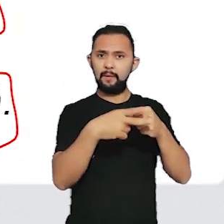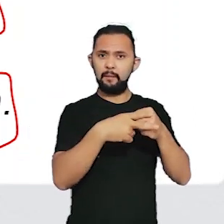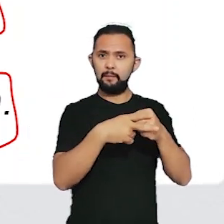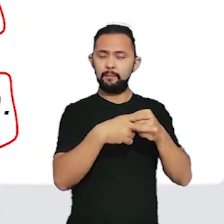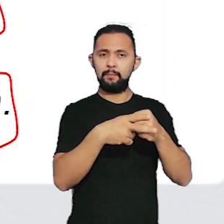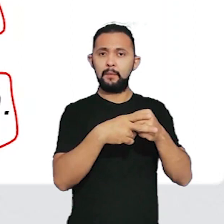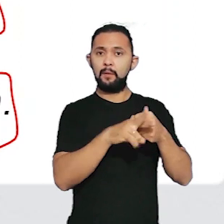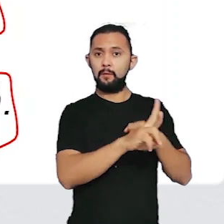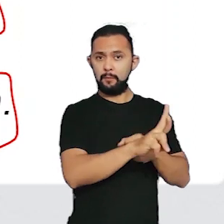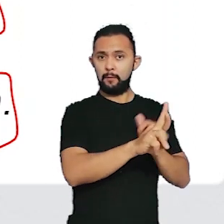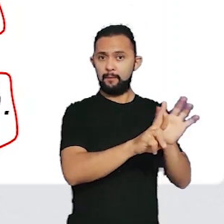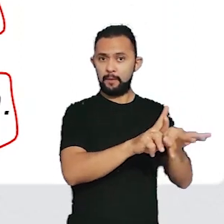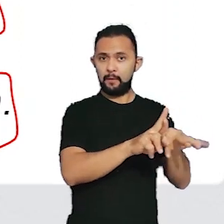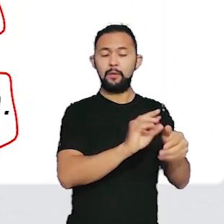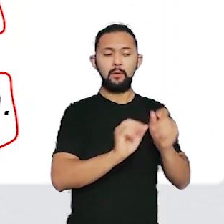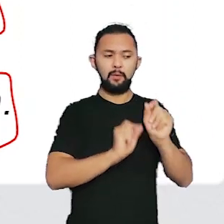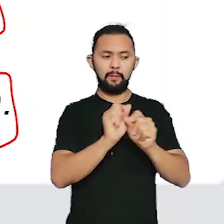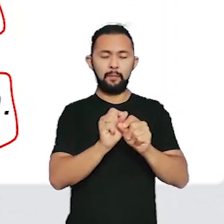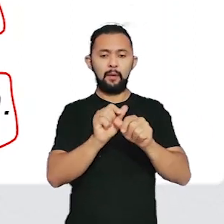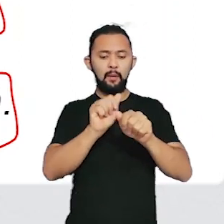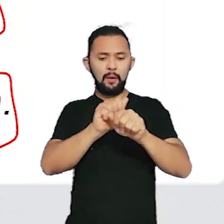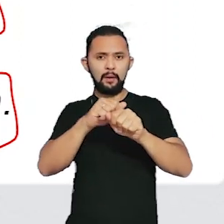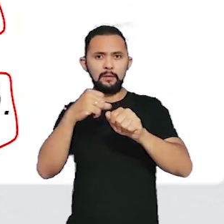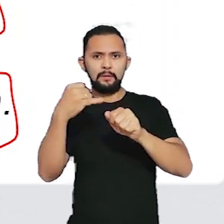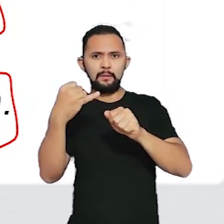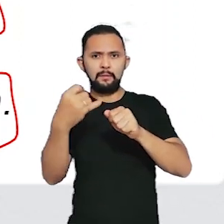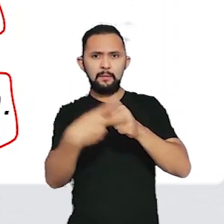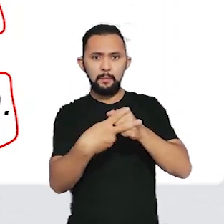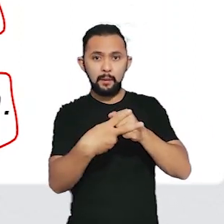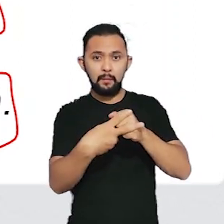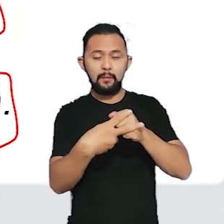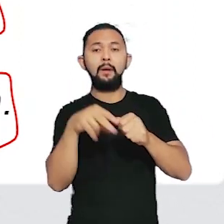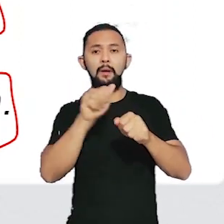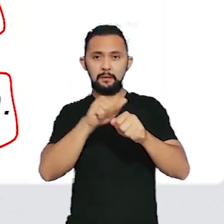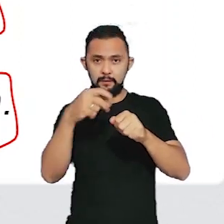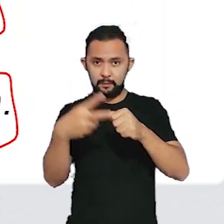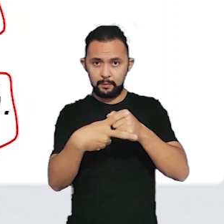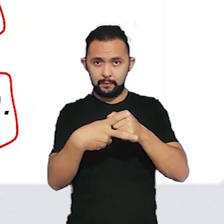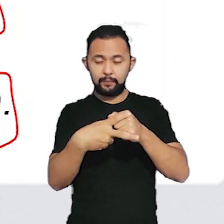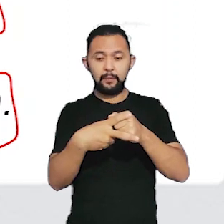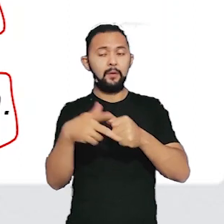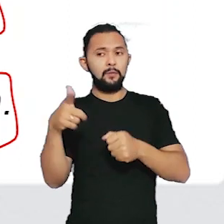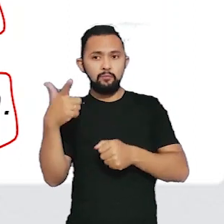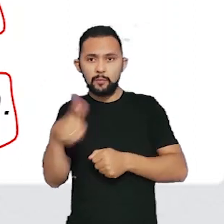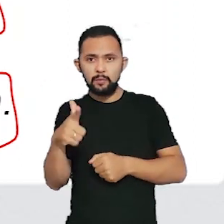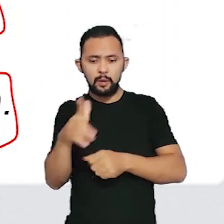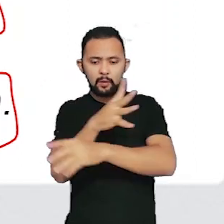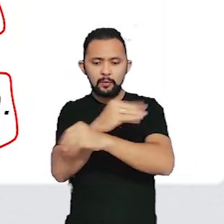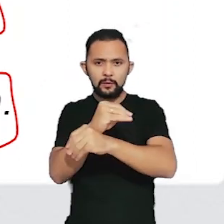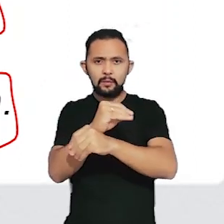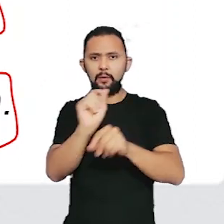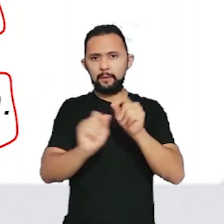subordinada, e ela é adverbial condicional, porque traz essa ideia de condição, e onde não tem o conectivo, eu vou chamar de